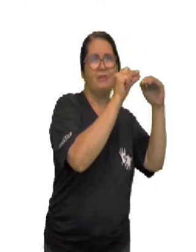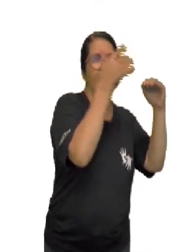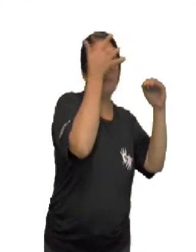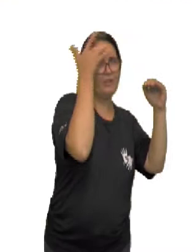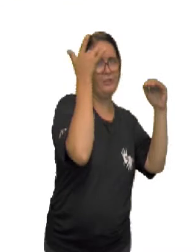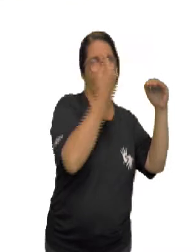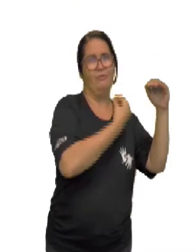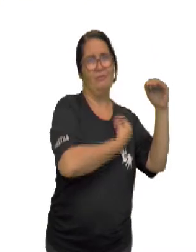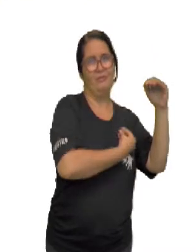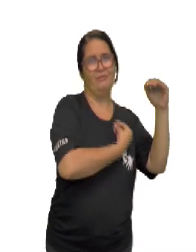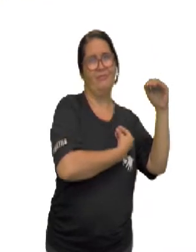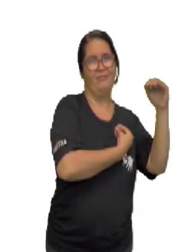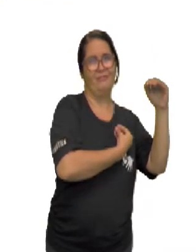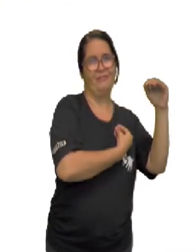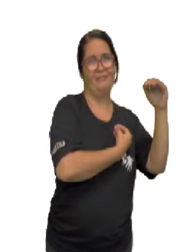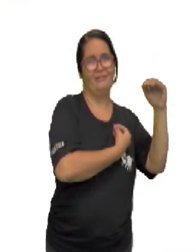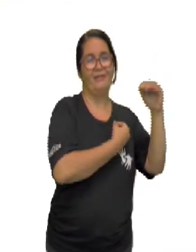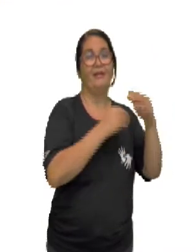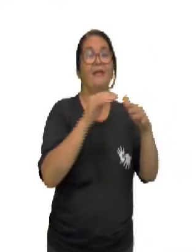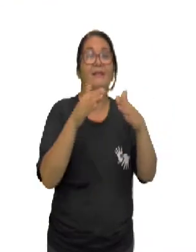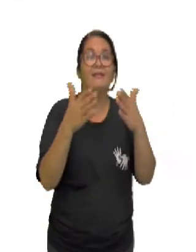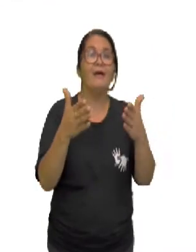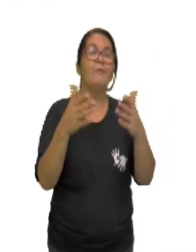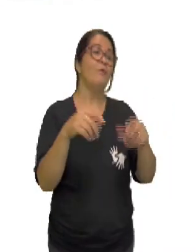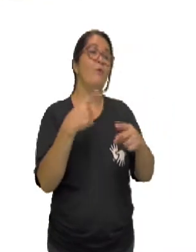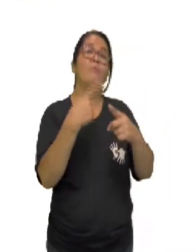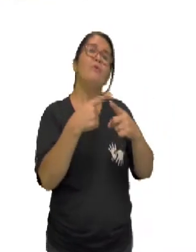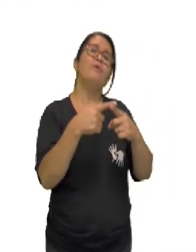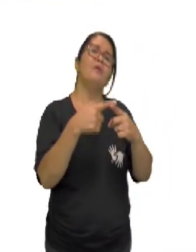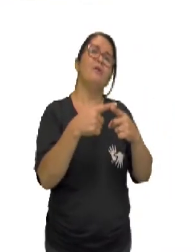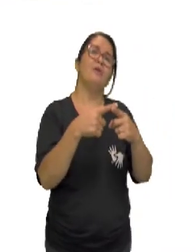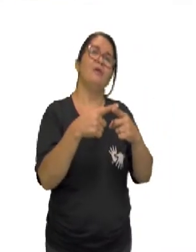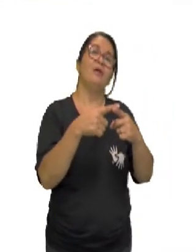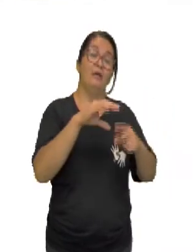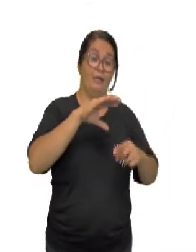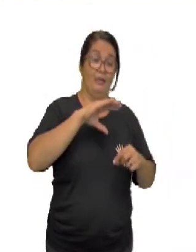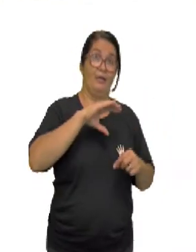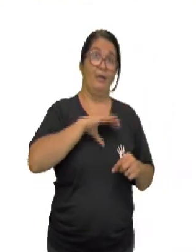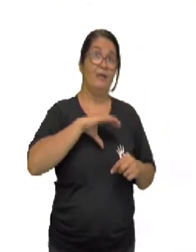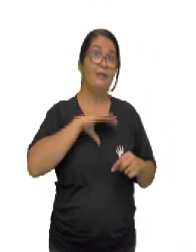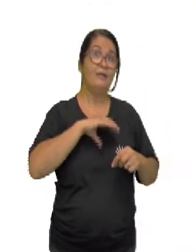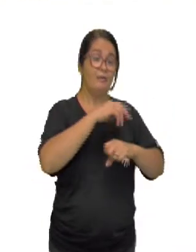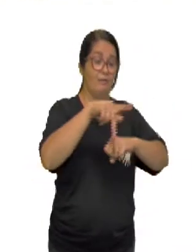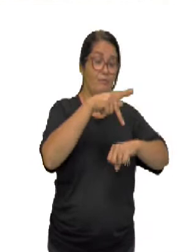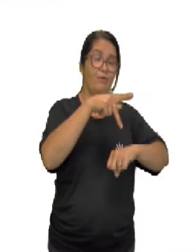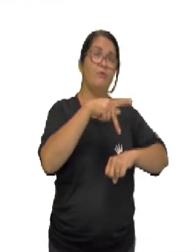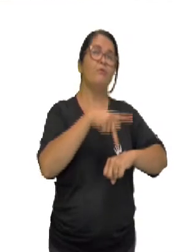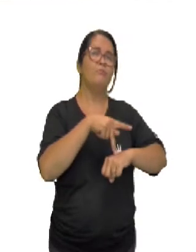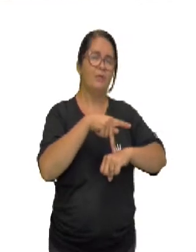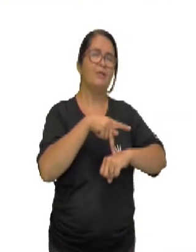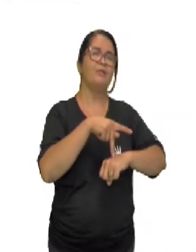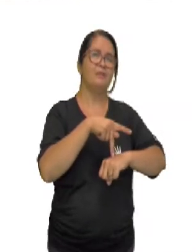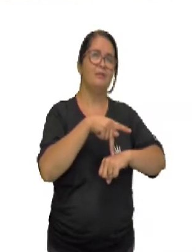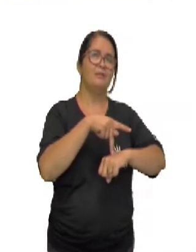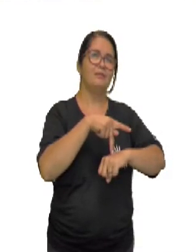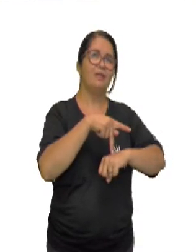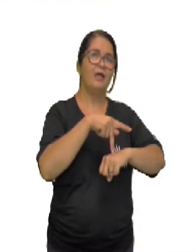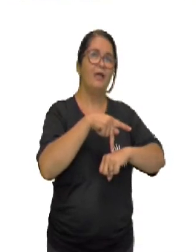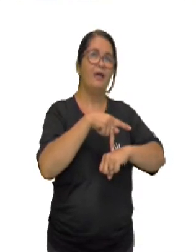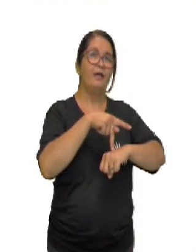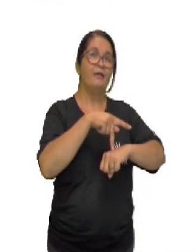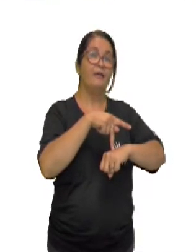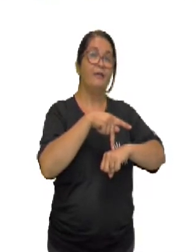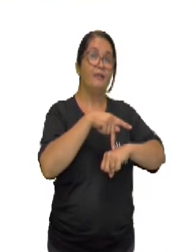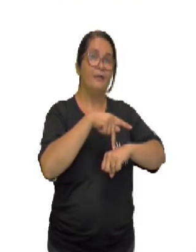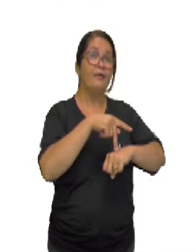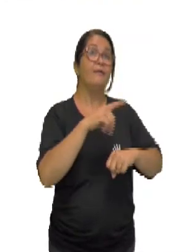Lagos e o Vale do Rio São Lourenço. Mais uma vez, próximo ali na divisa